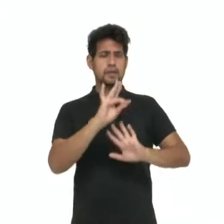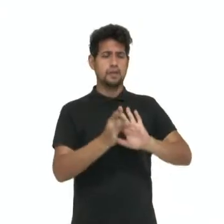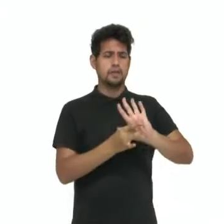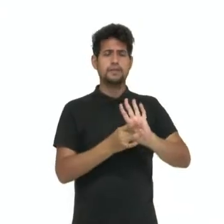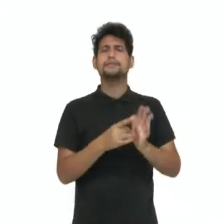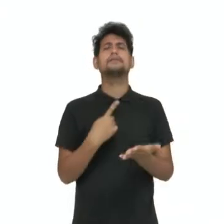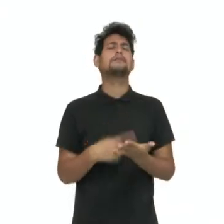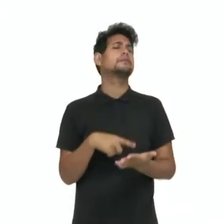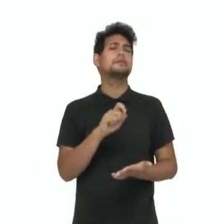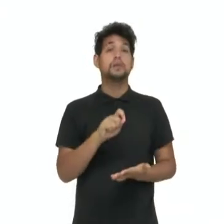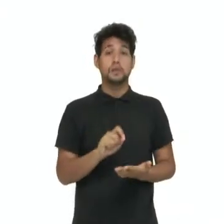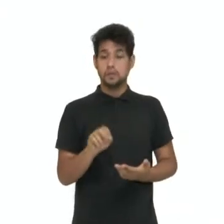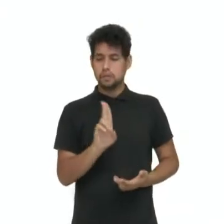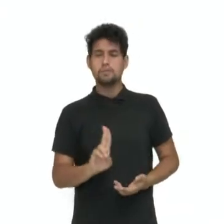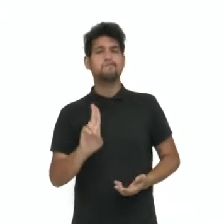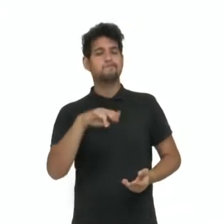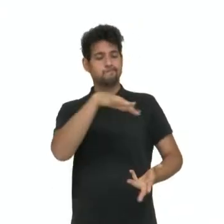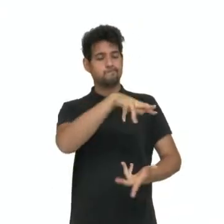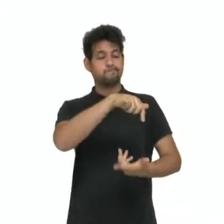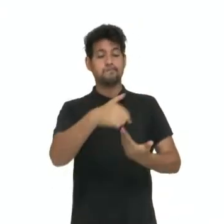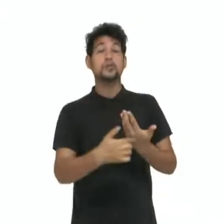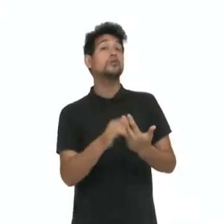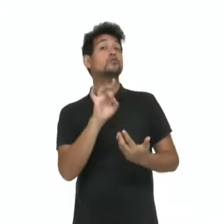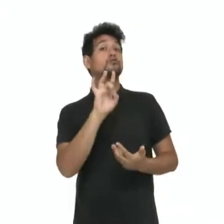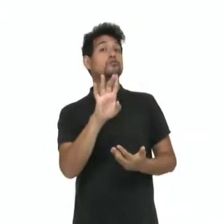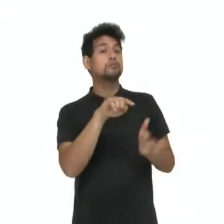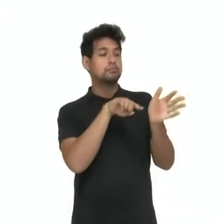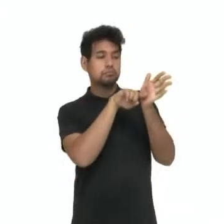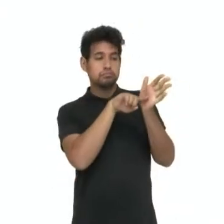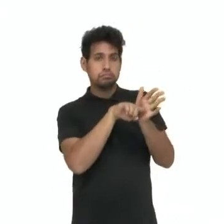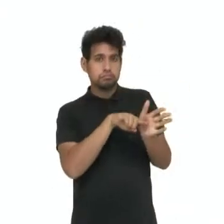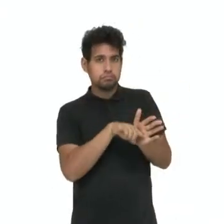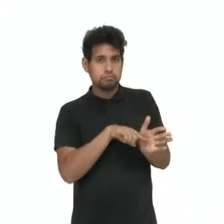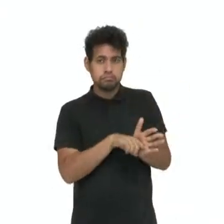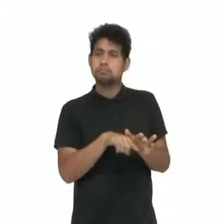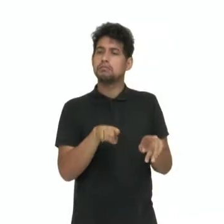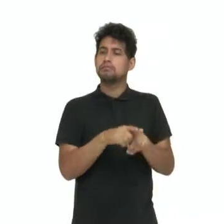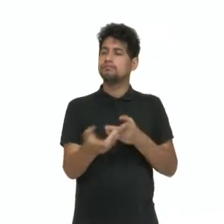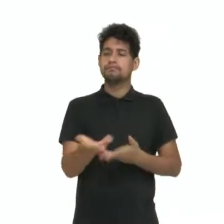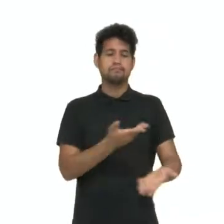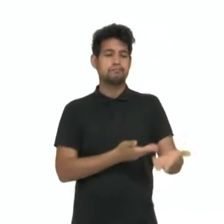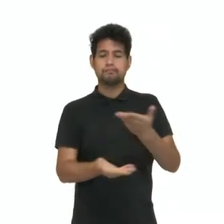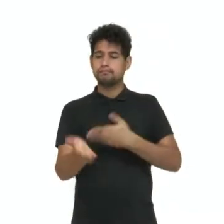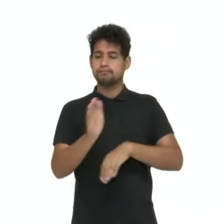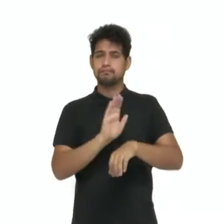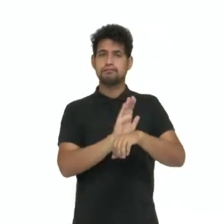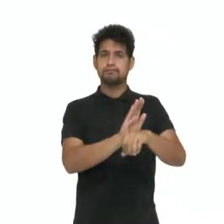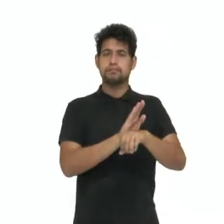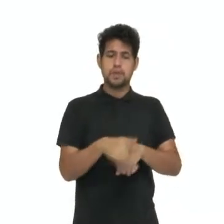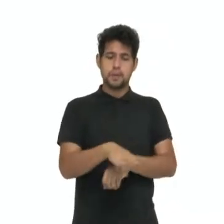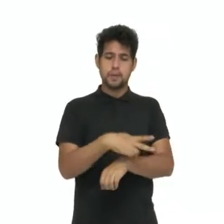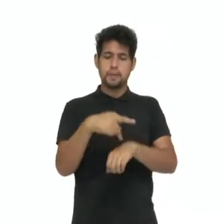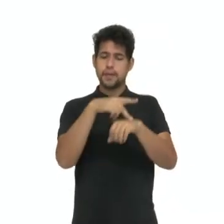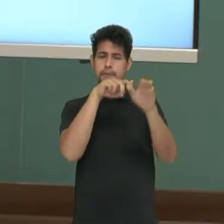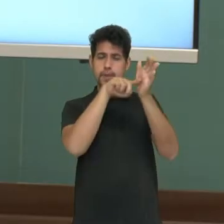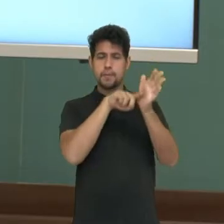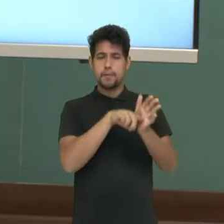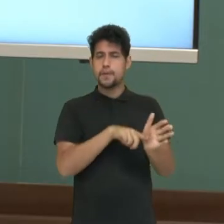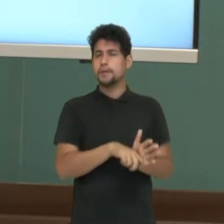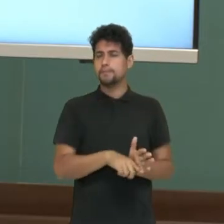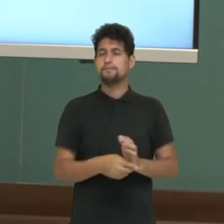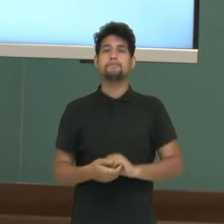uso do continente apenas para fins pacíficos e cooperação internacional por meio do desenvolvimento de pesquisas